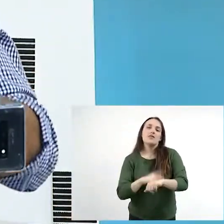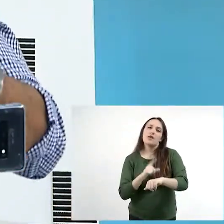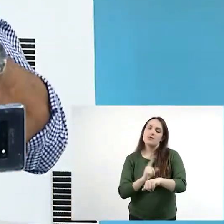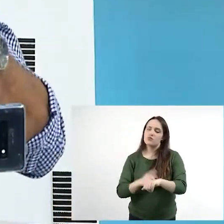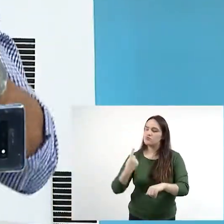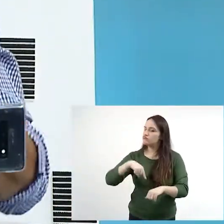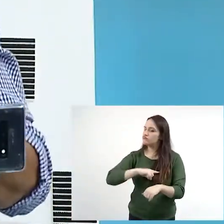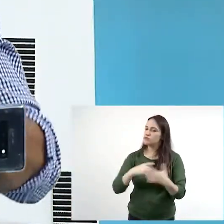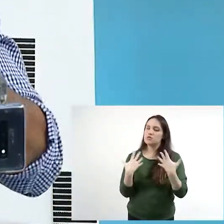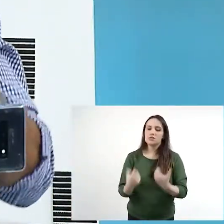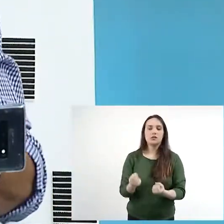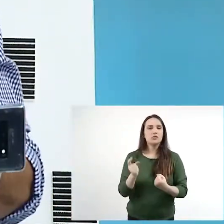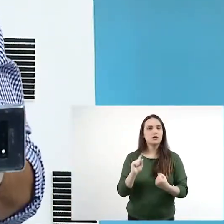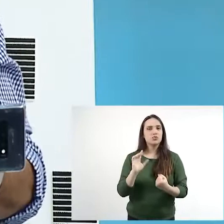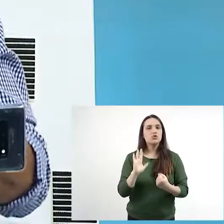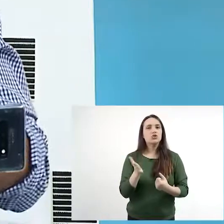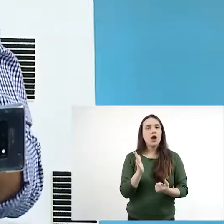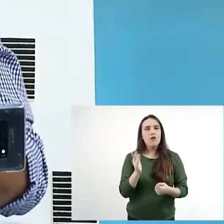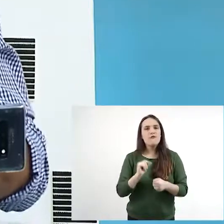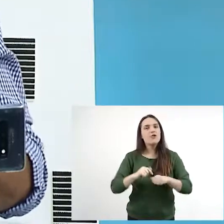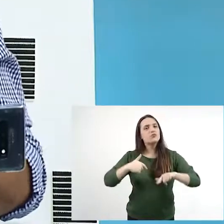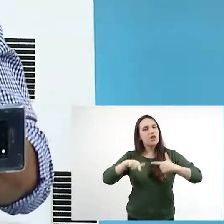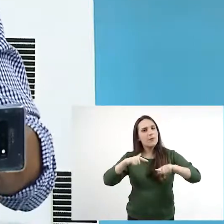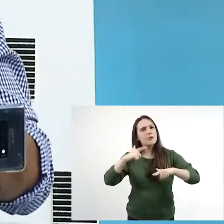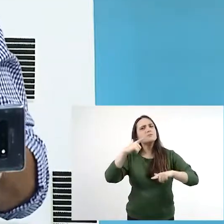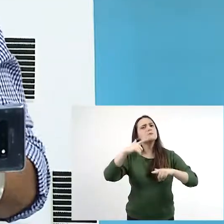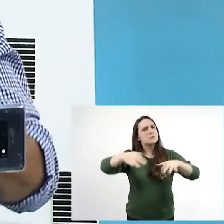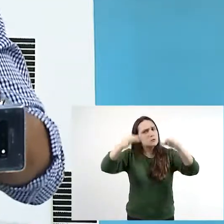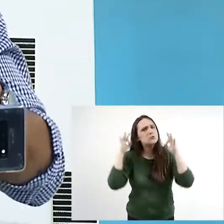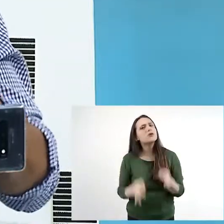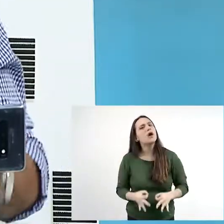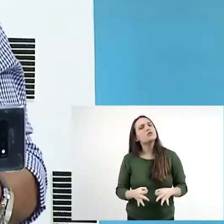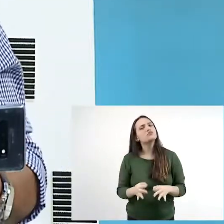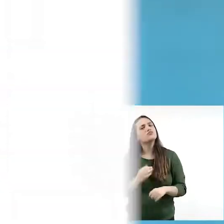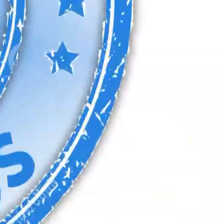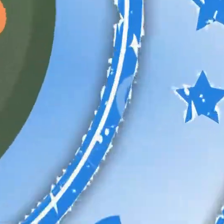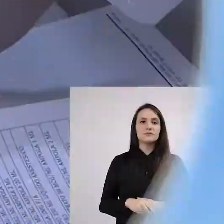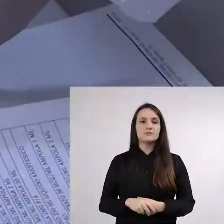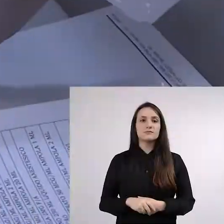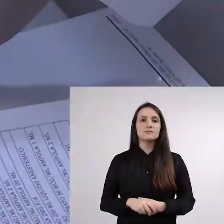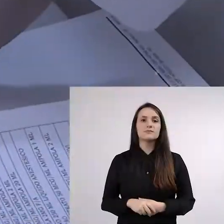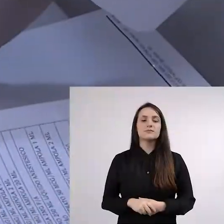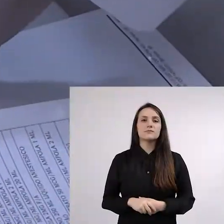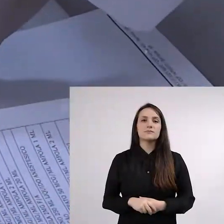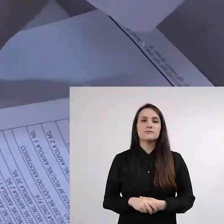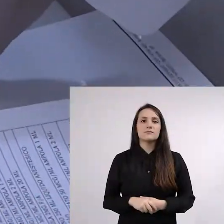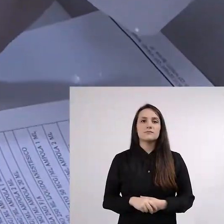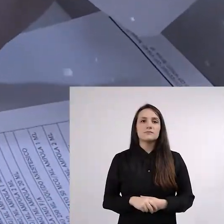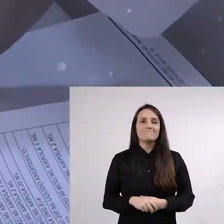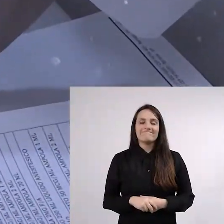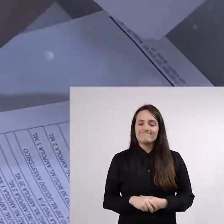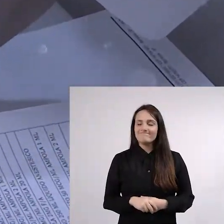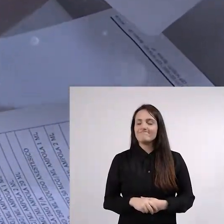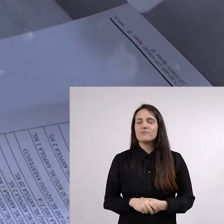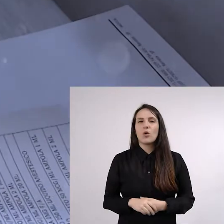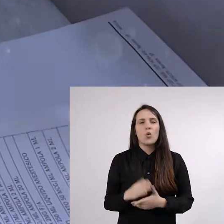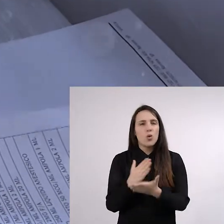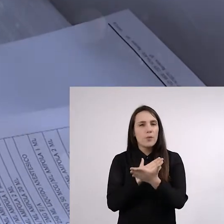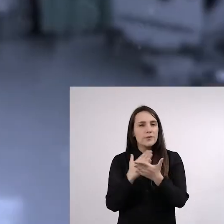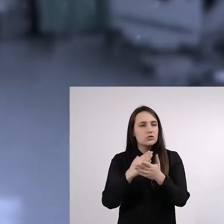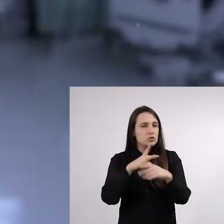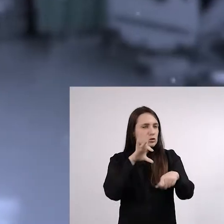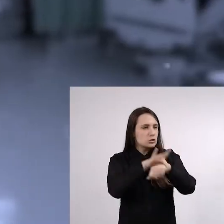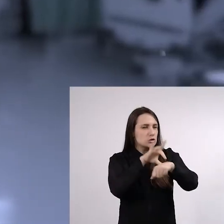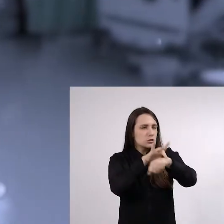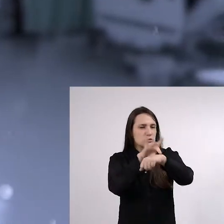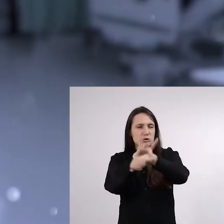fizemos um trabalho justo e lídimo para combater essas práticas abusivas. Os primeiros casos de contaminação pelo